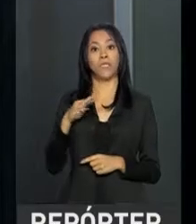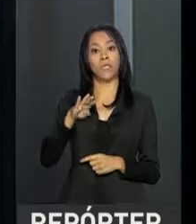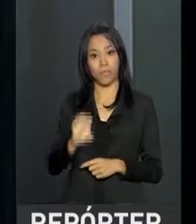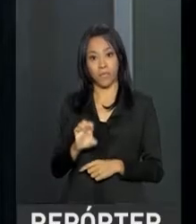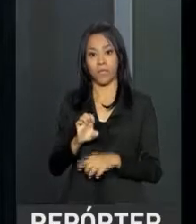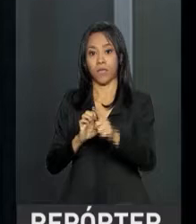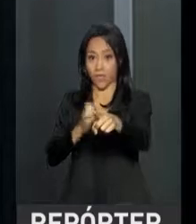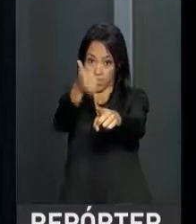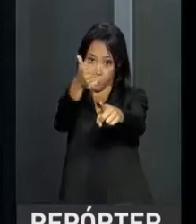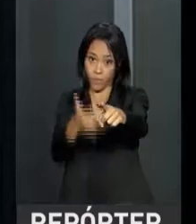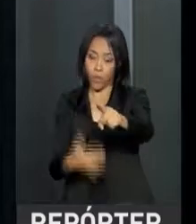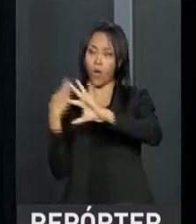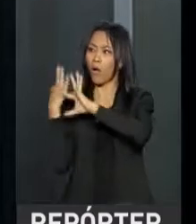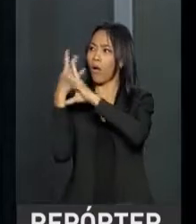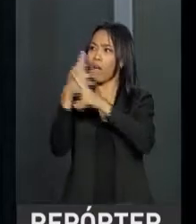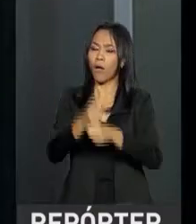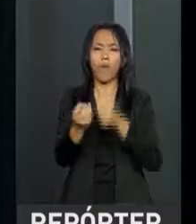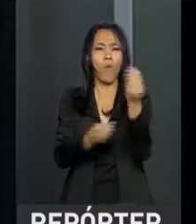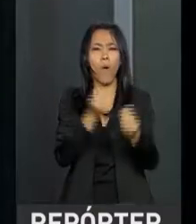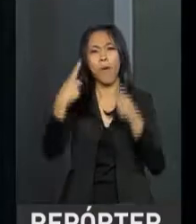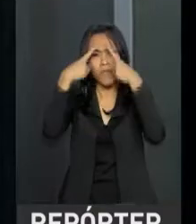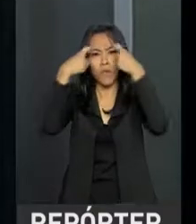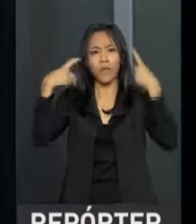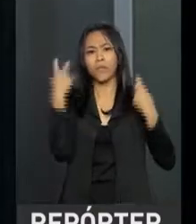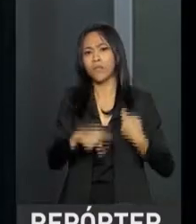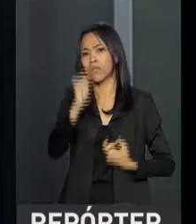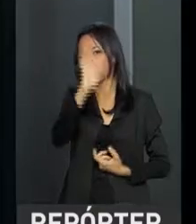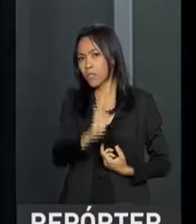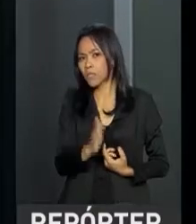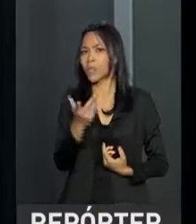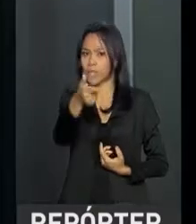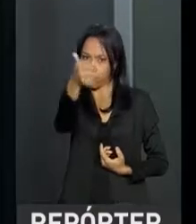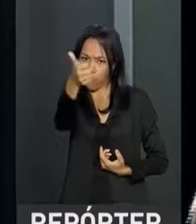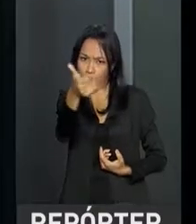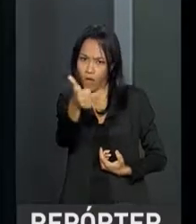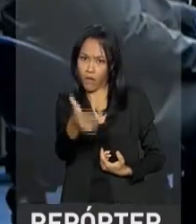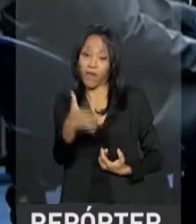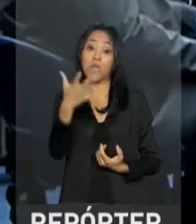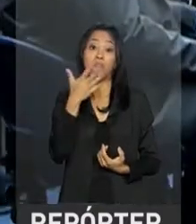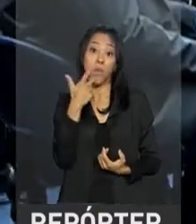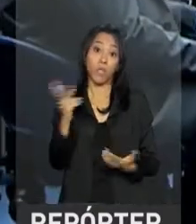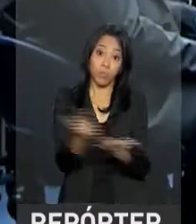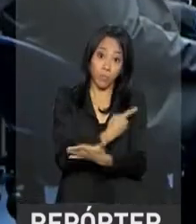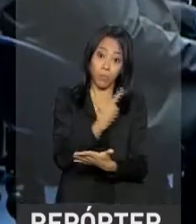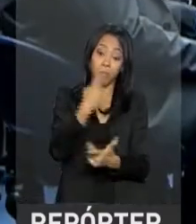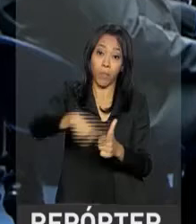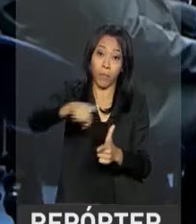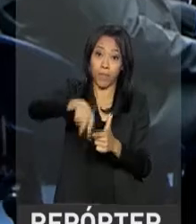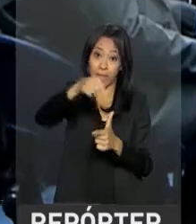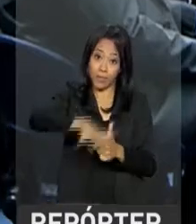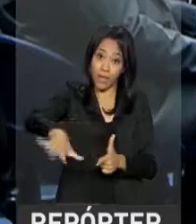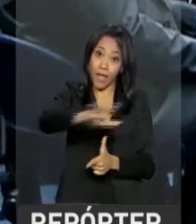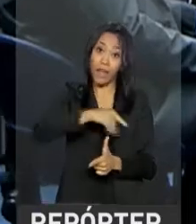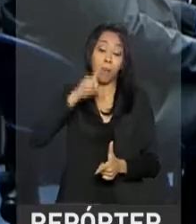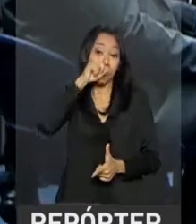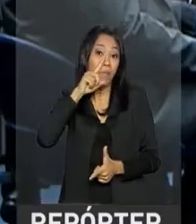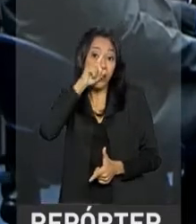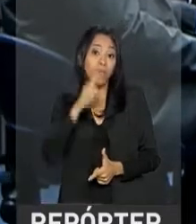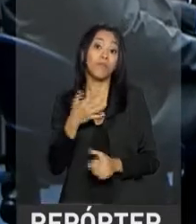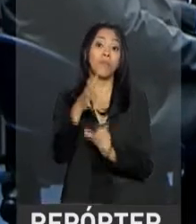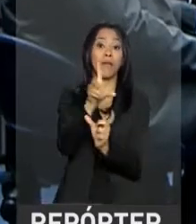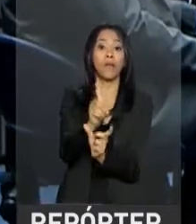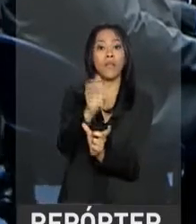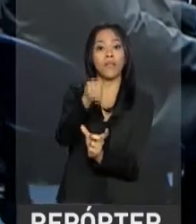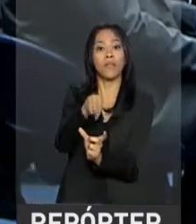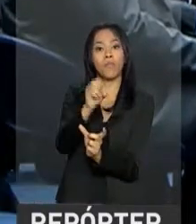Jungmann traçou um histórico da evolução da violência no país e disse que a crise na área ameaça a democracia e toda a